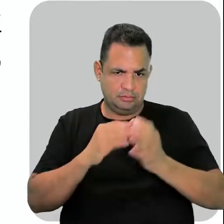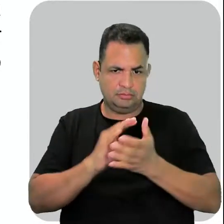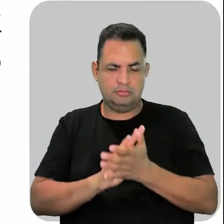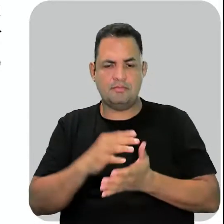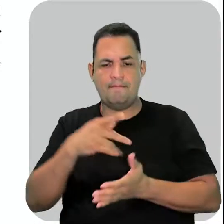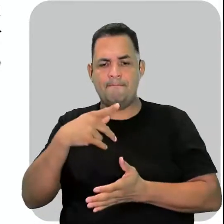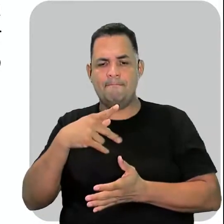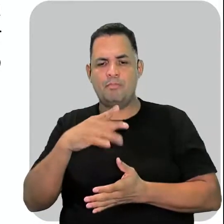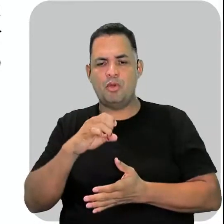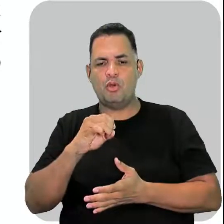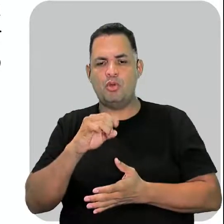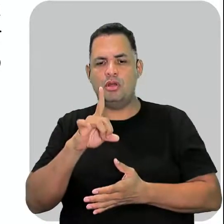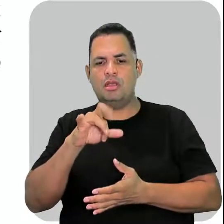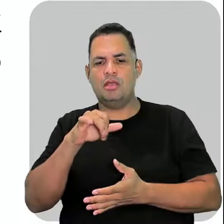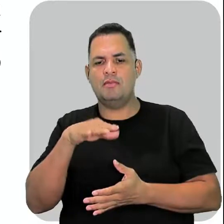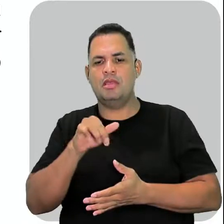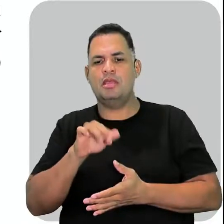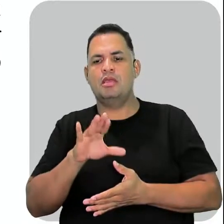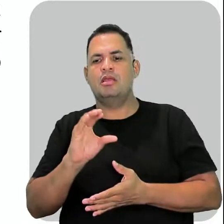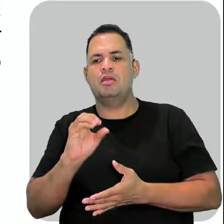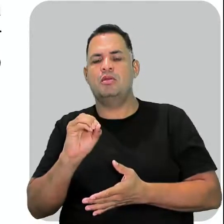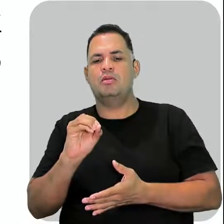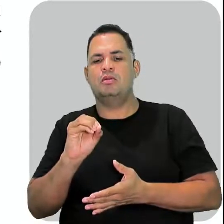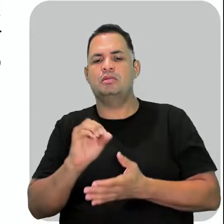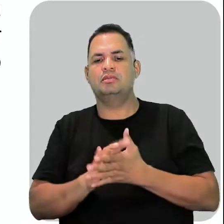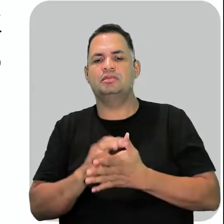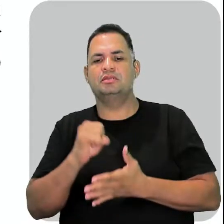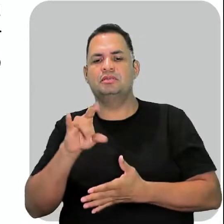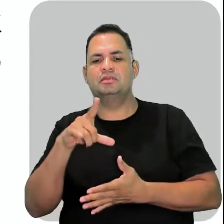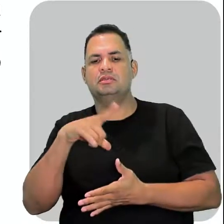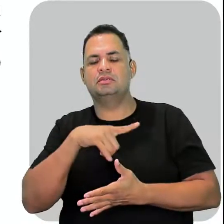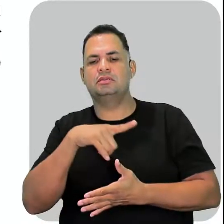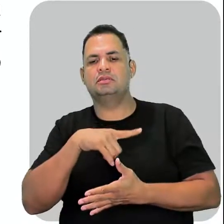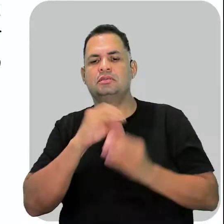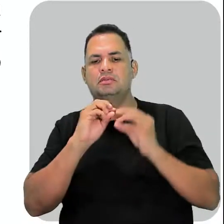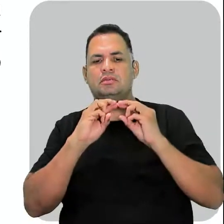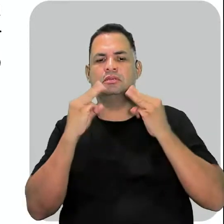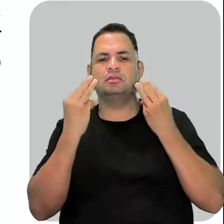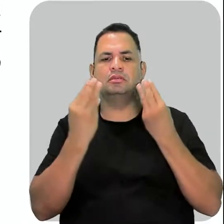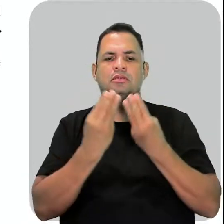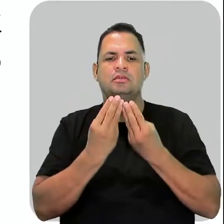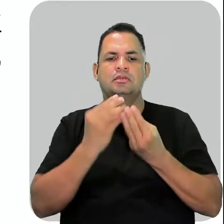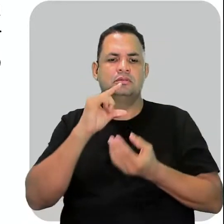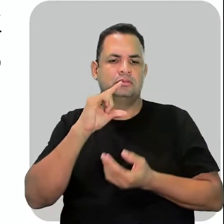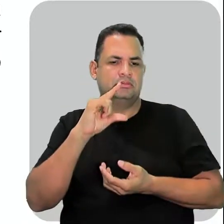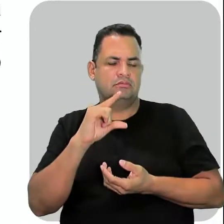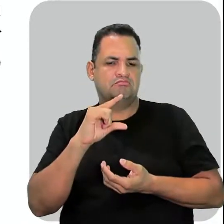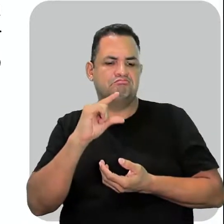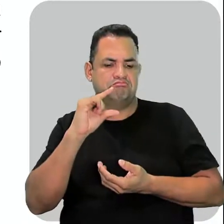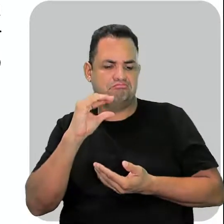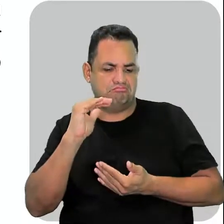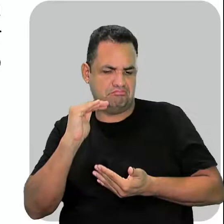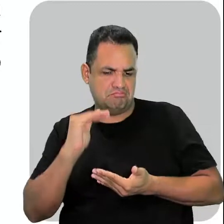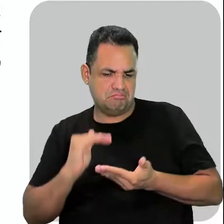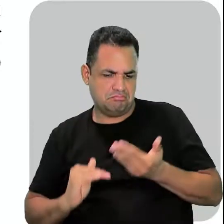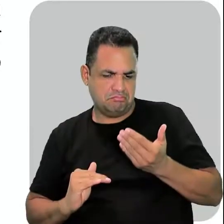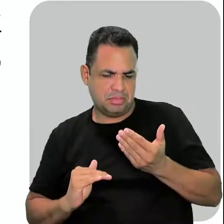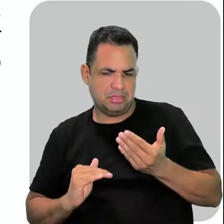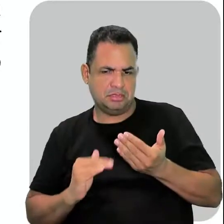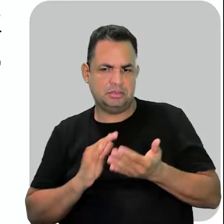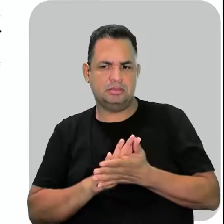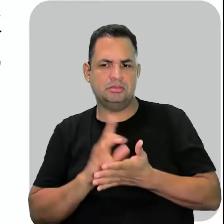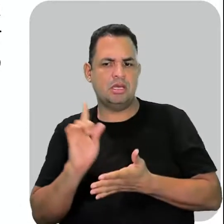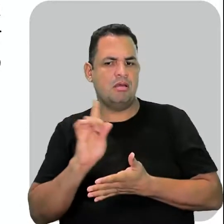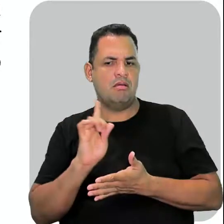um polímero. Se nós tivermos uma molécula com uma massa muito inferior a isso, ela não é considerada